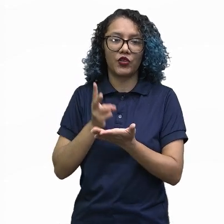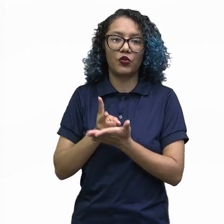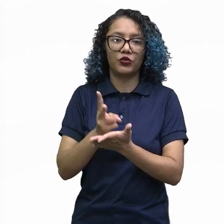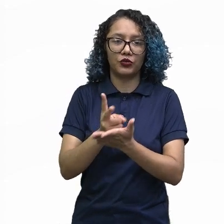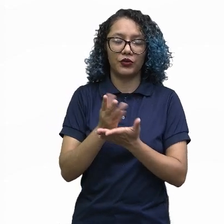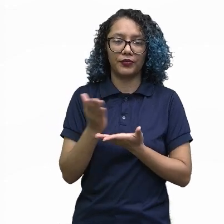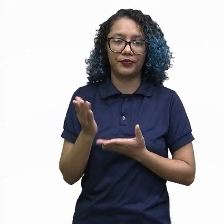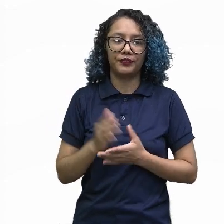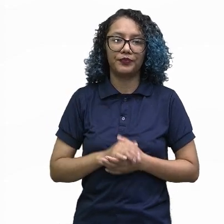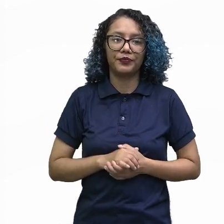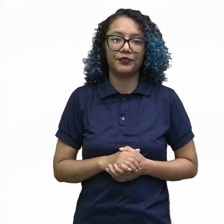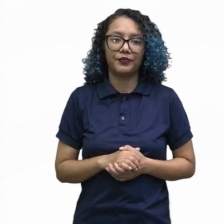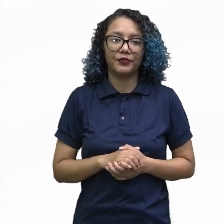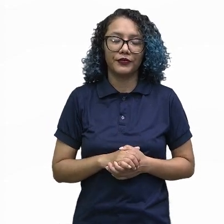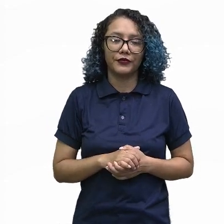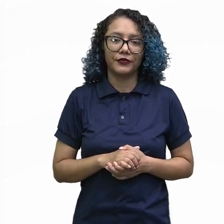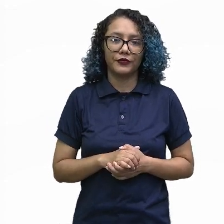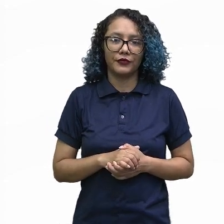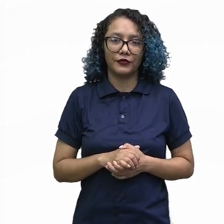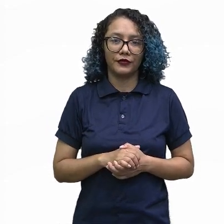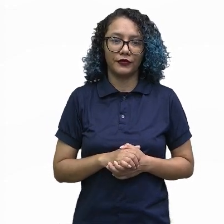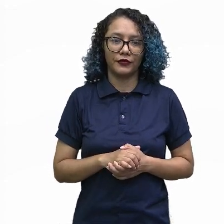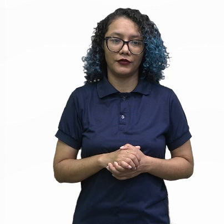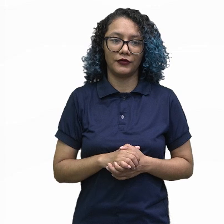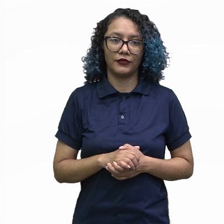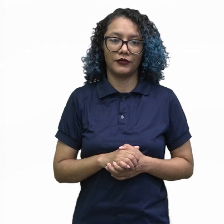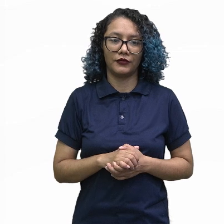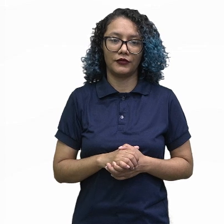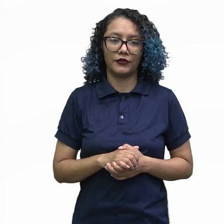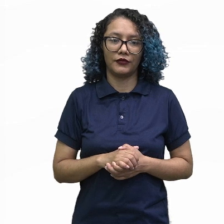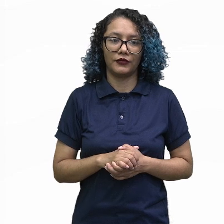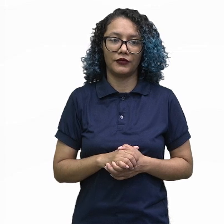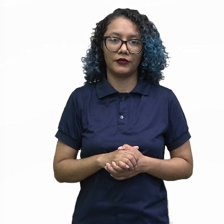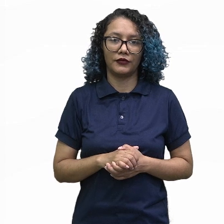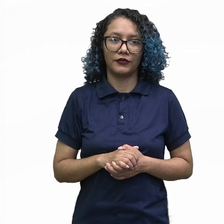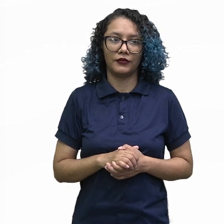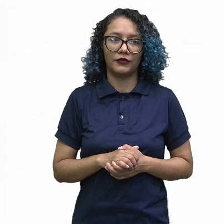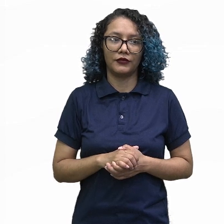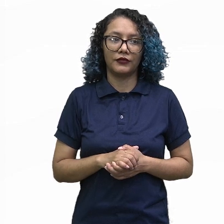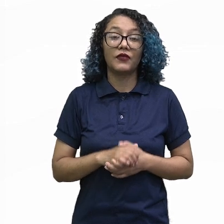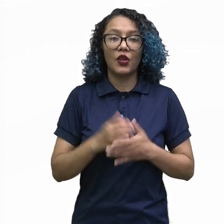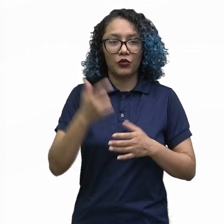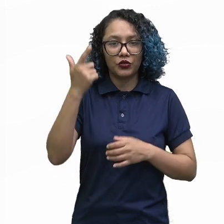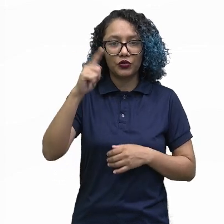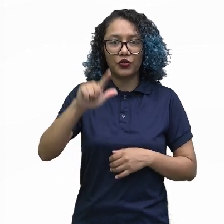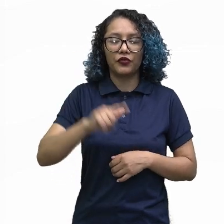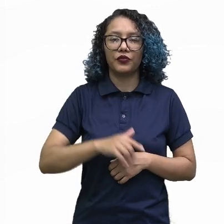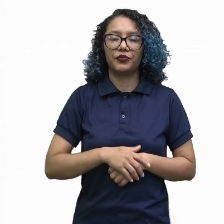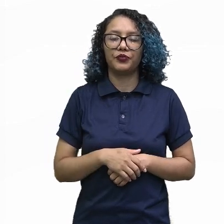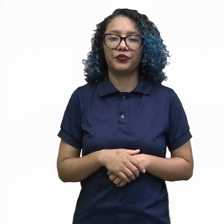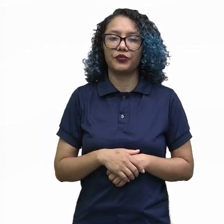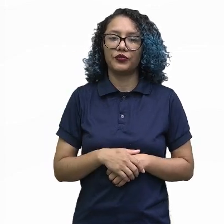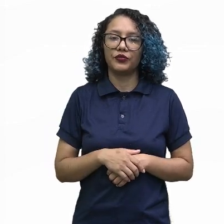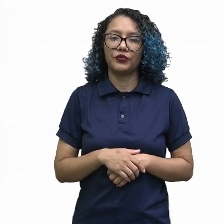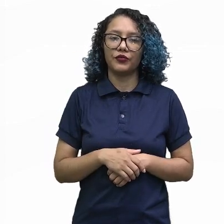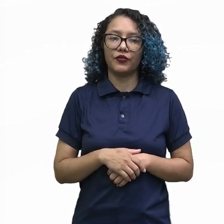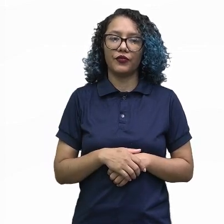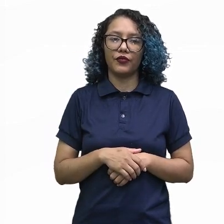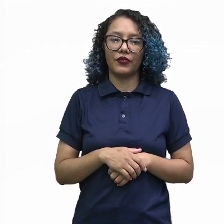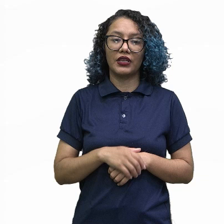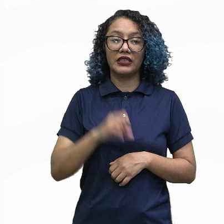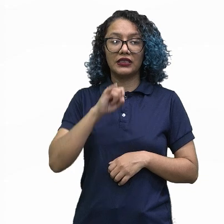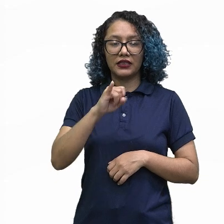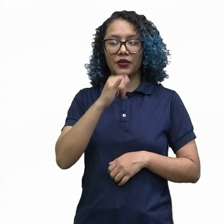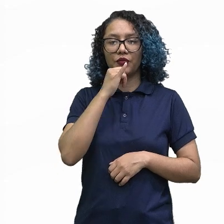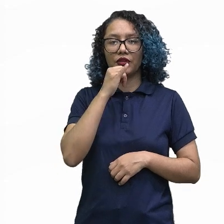desse césio. Ah, tá. Então, né, só para a gente reforçar, Se a gente for fazer